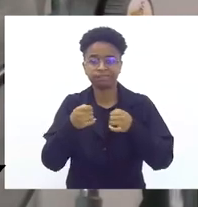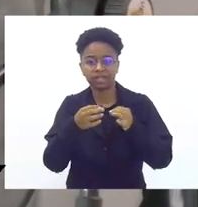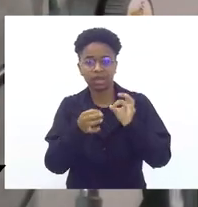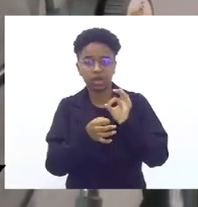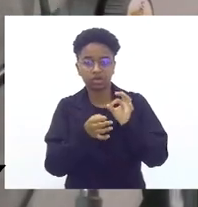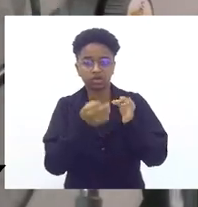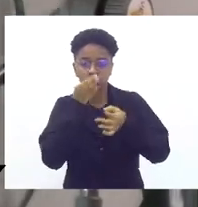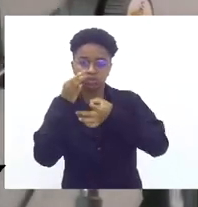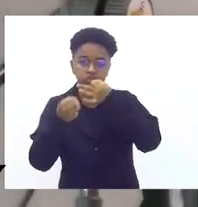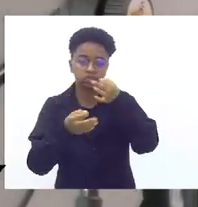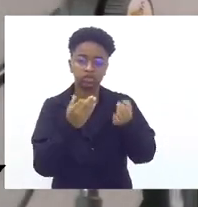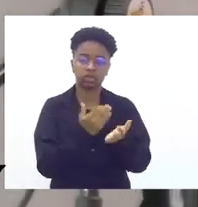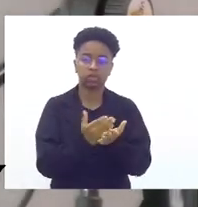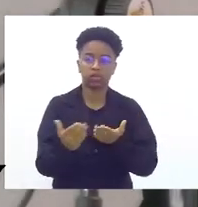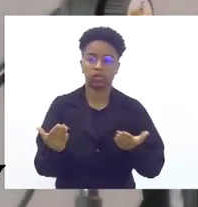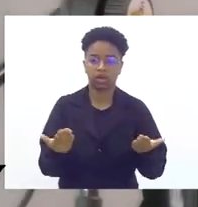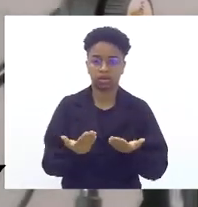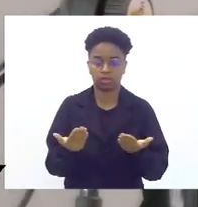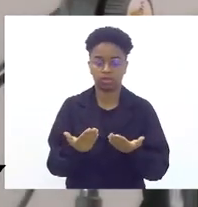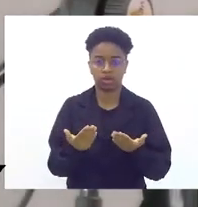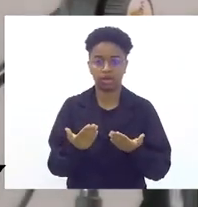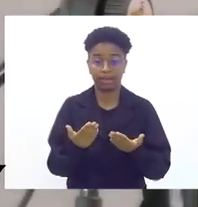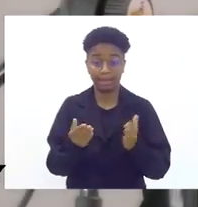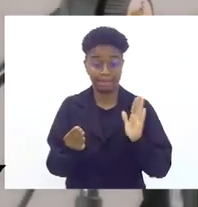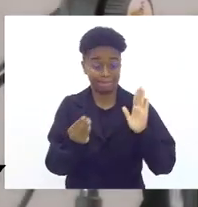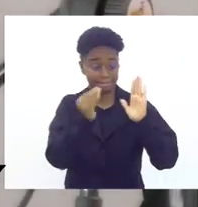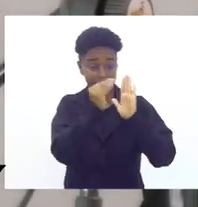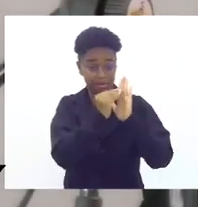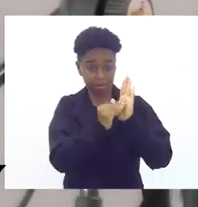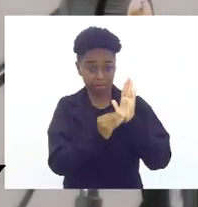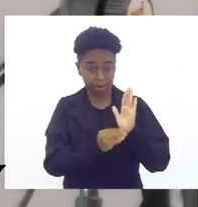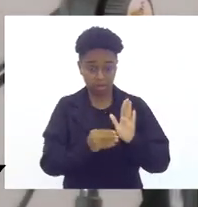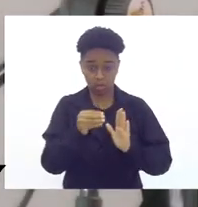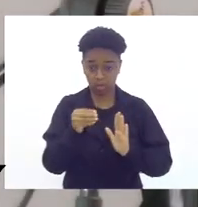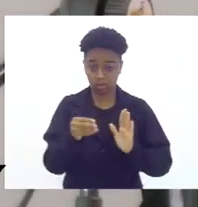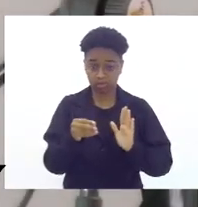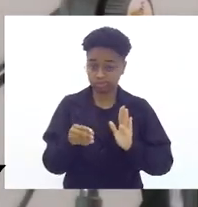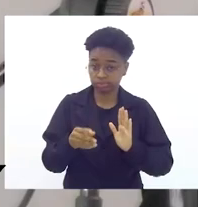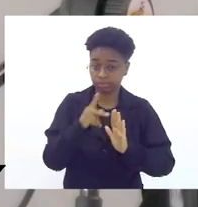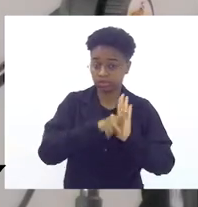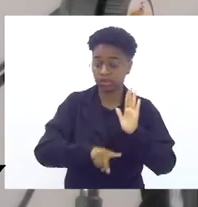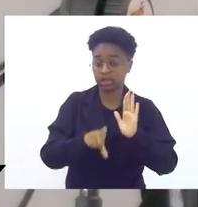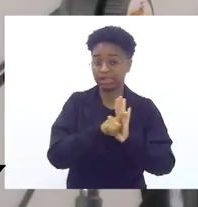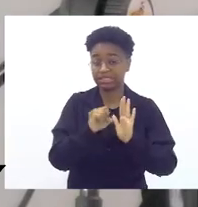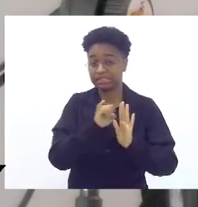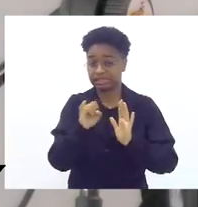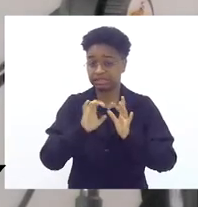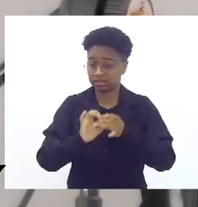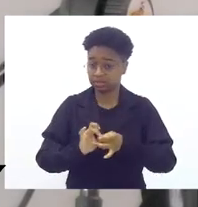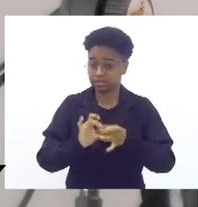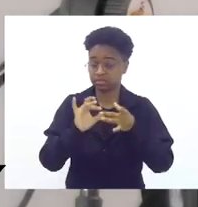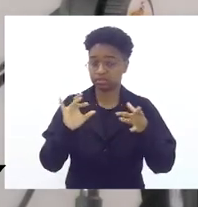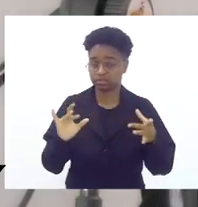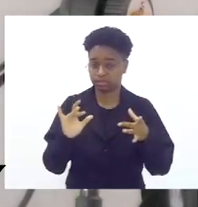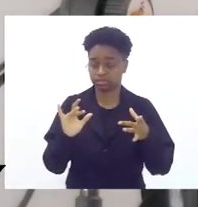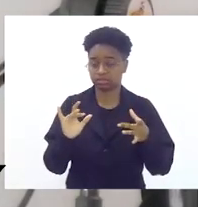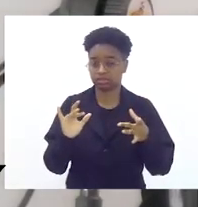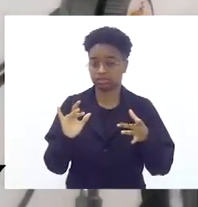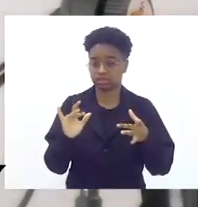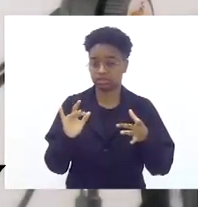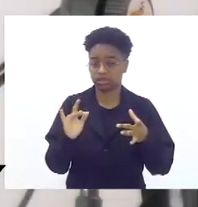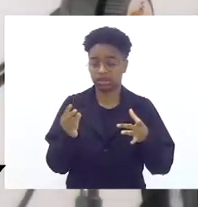de que incluir palavras no projeto de lei que possa que possibilite uma uma